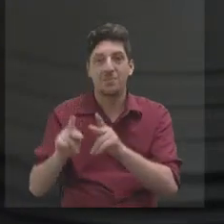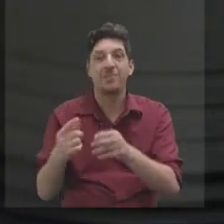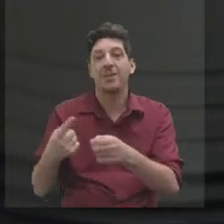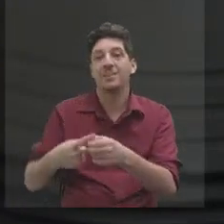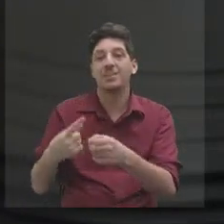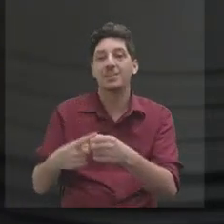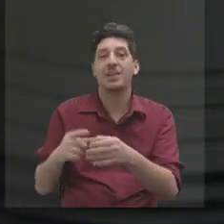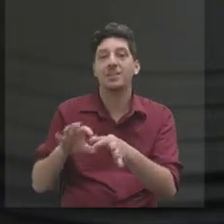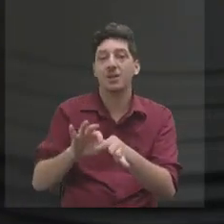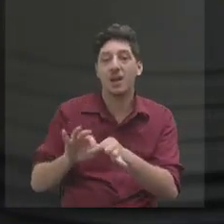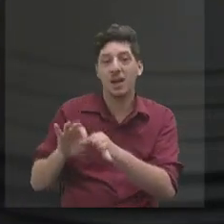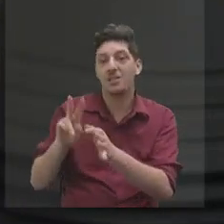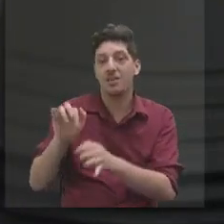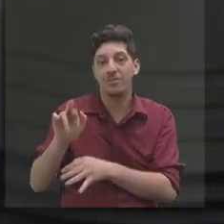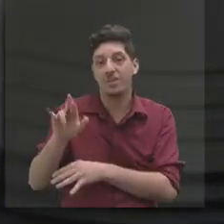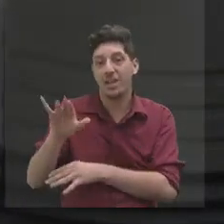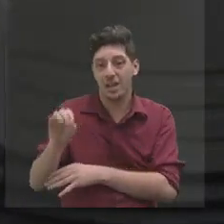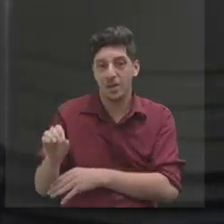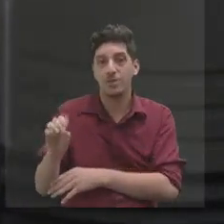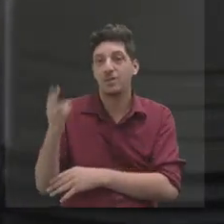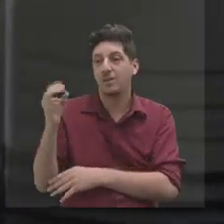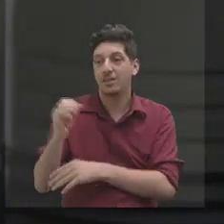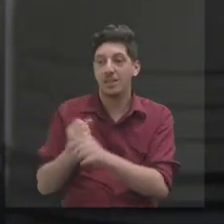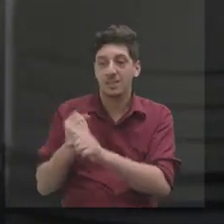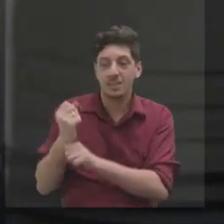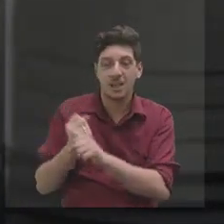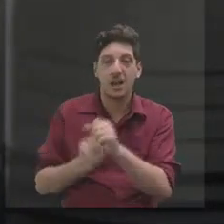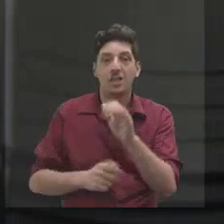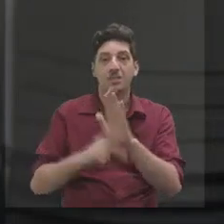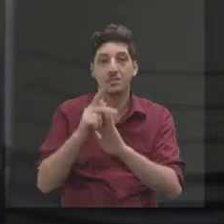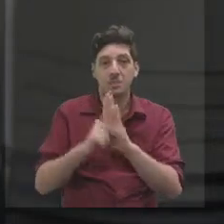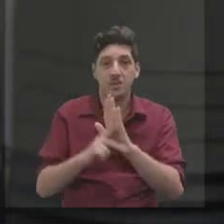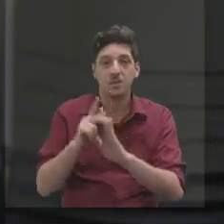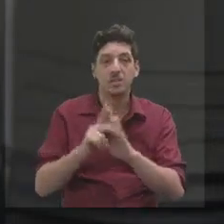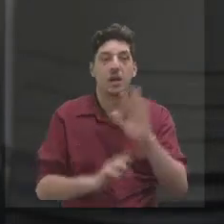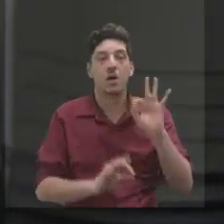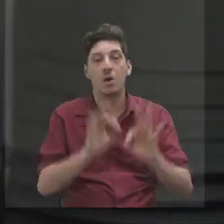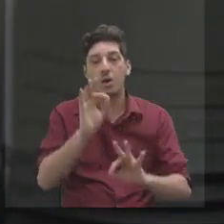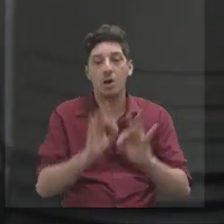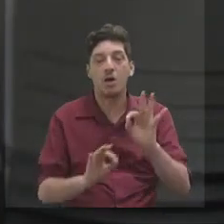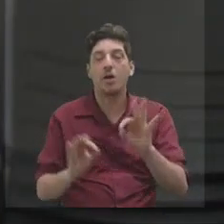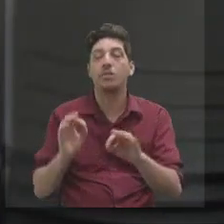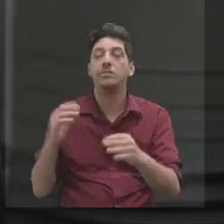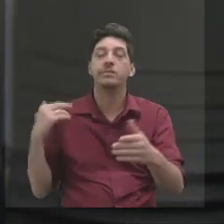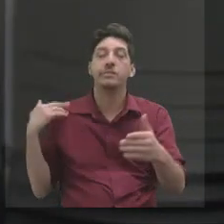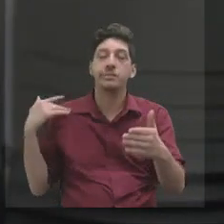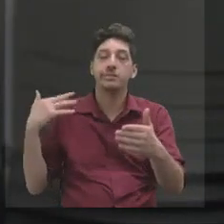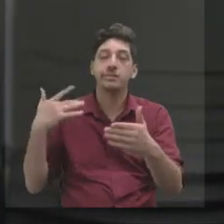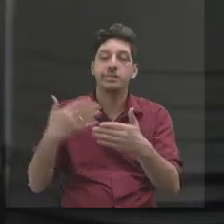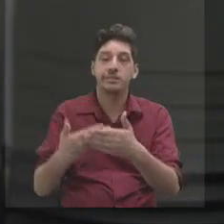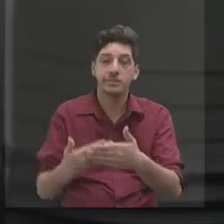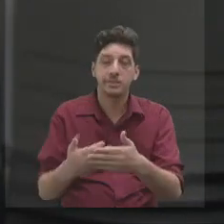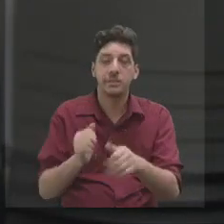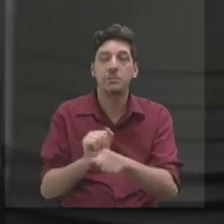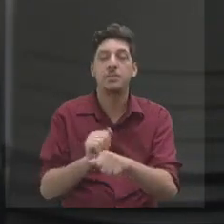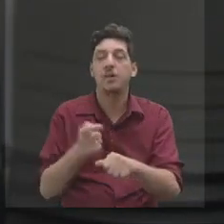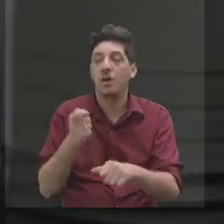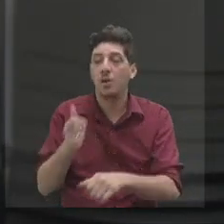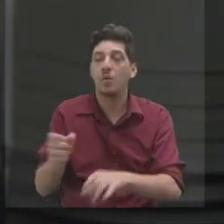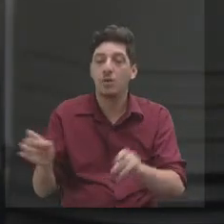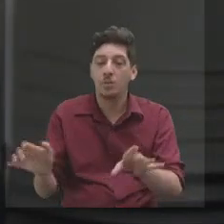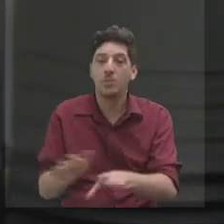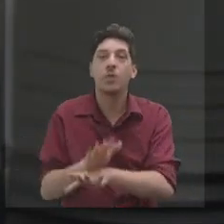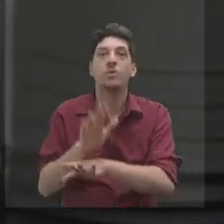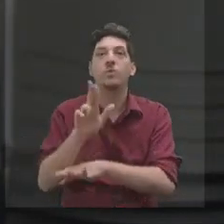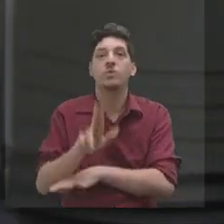viário ficou 30 anos projetado e que quando ele está sendo concluído Uberlândia